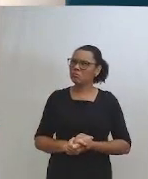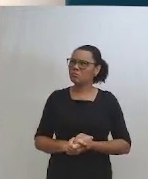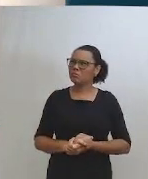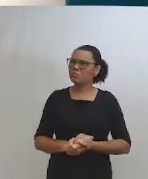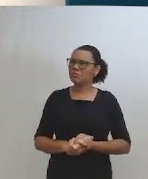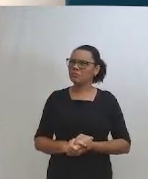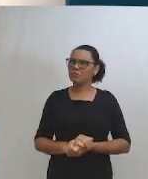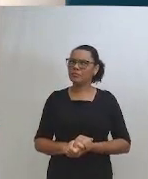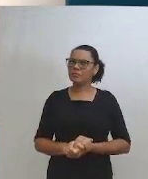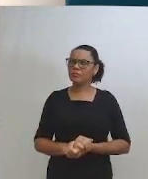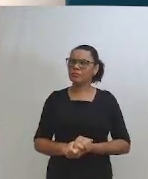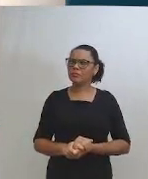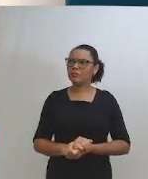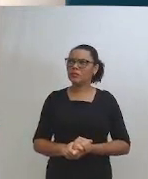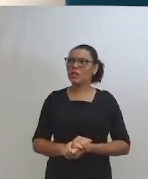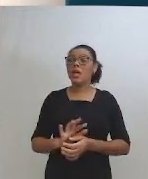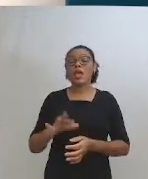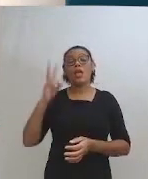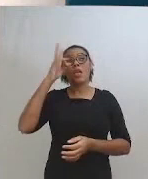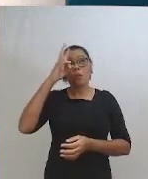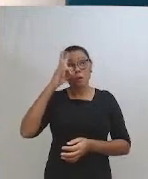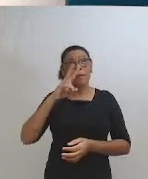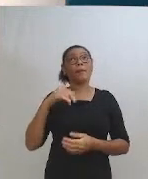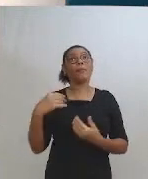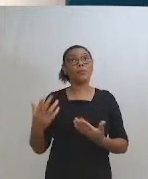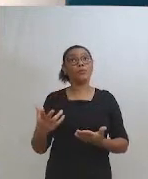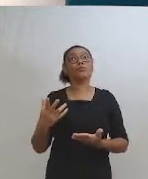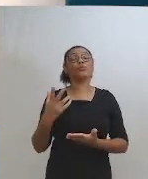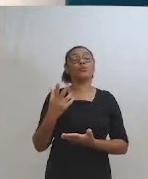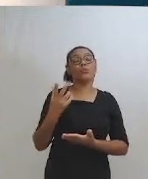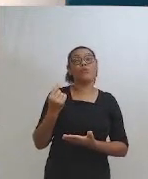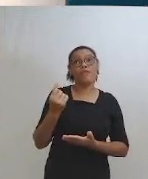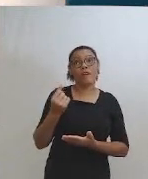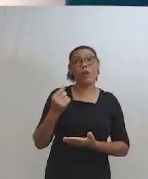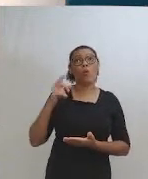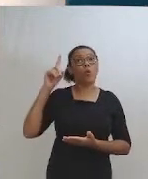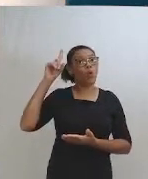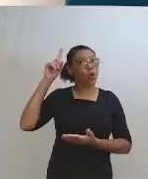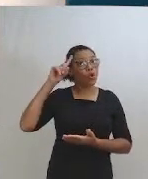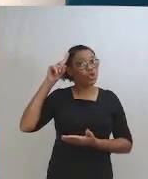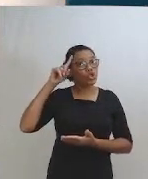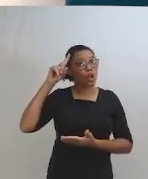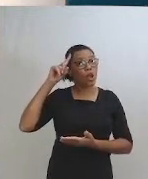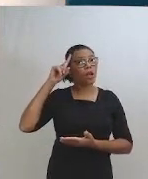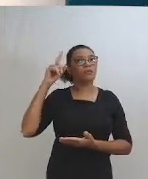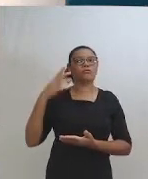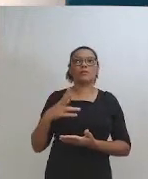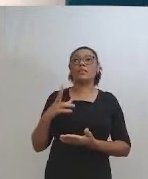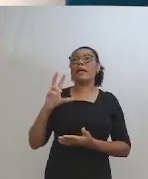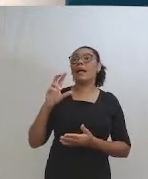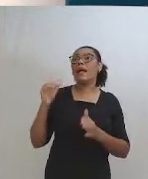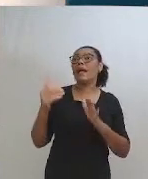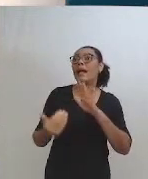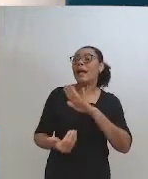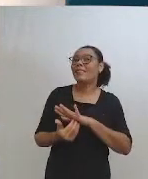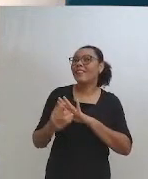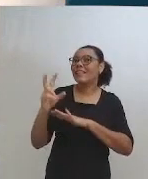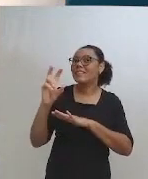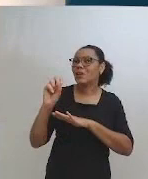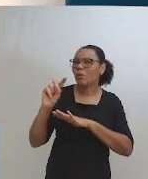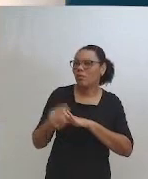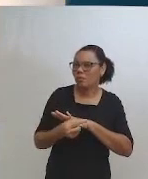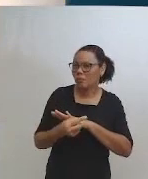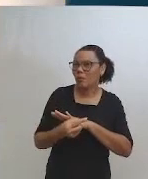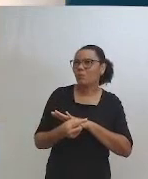Eu me recordo do valor diário, se não me engano, de 50 mil reais. 50, né? Até 50 mil. É. É 50 mil